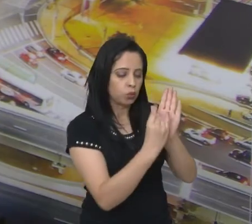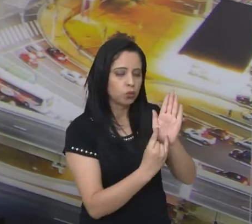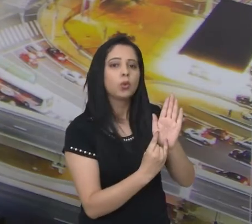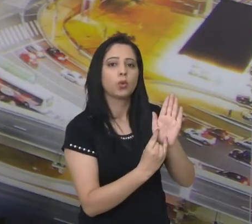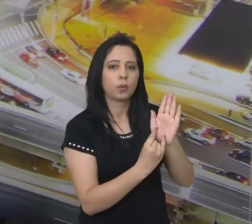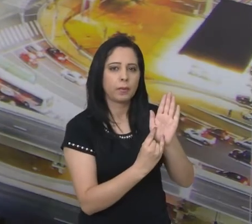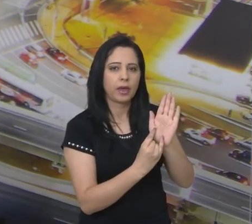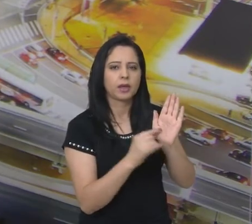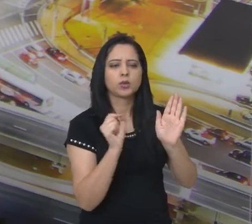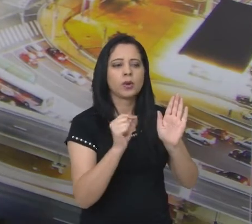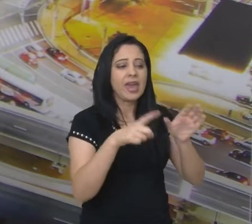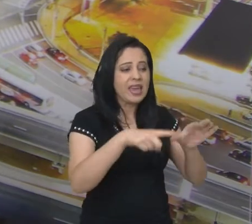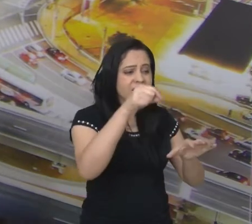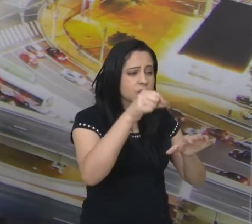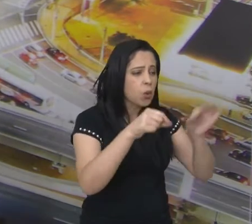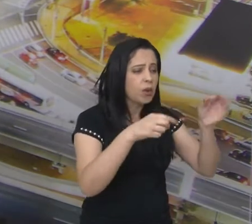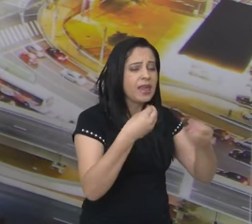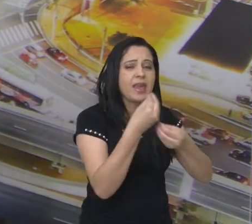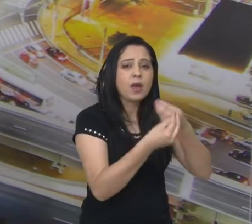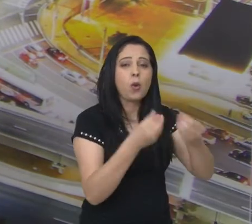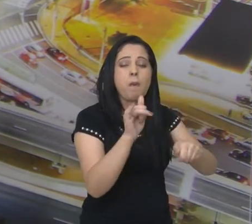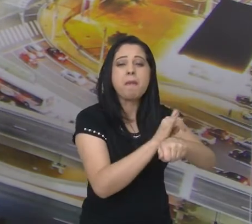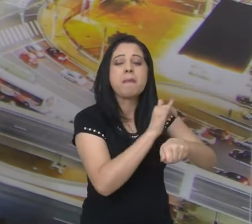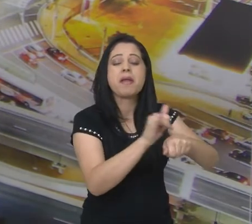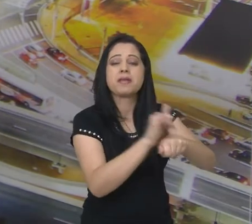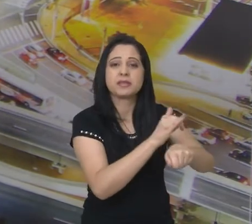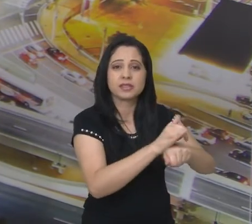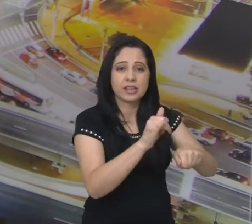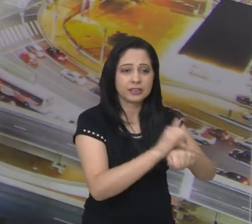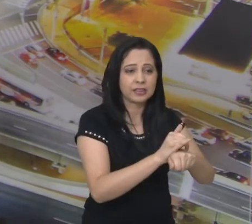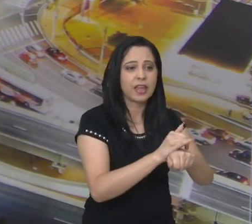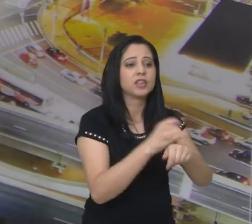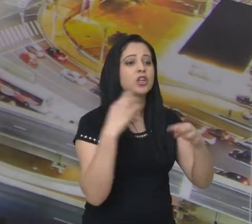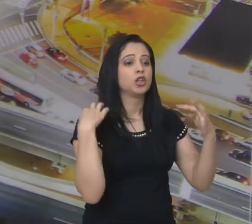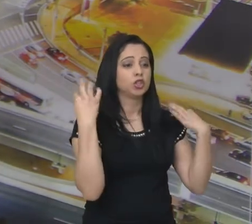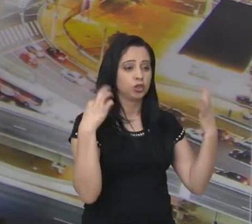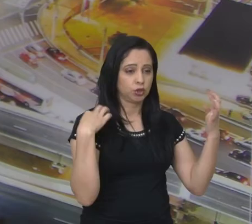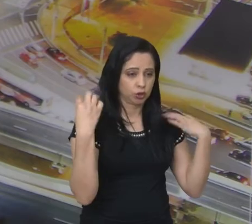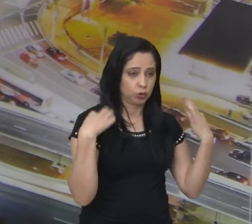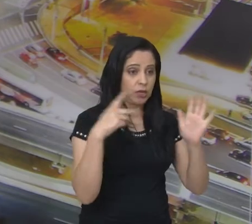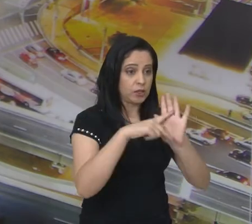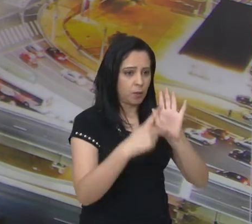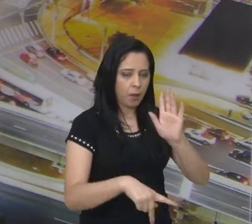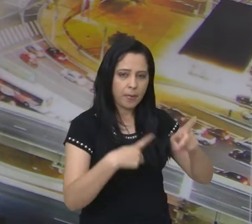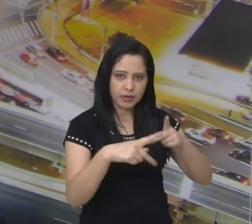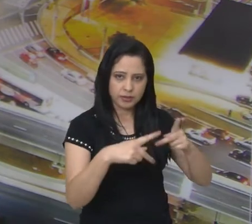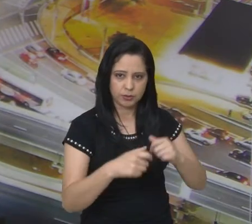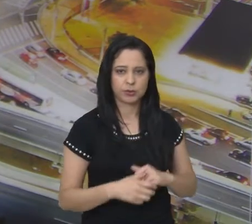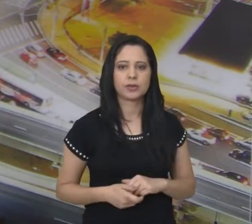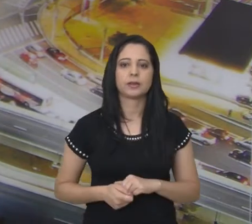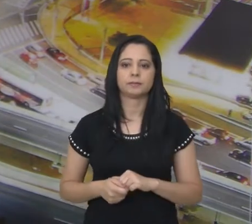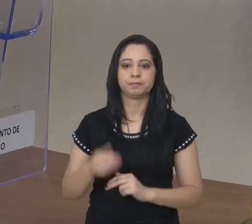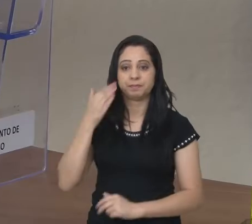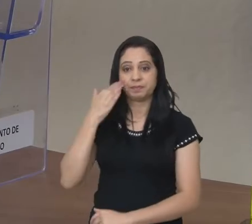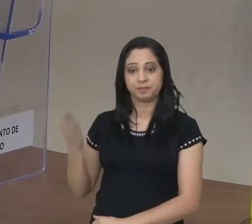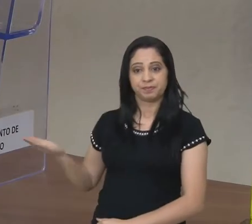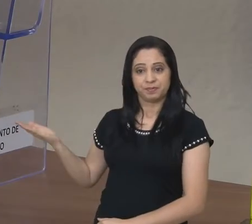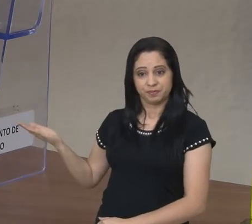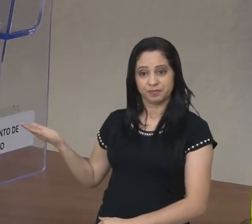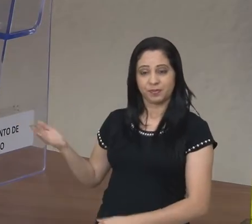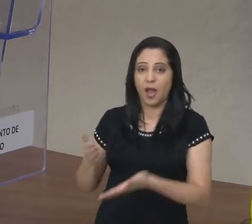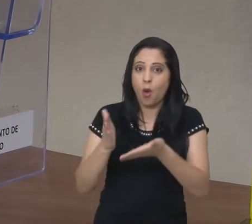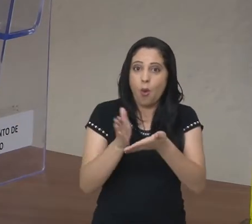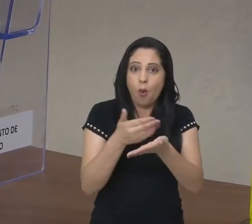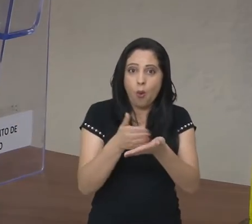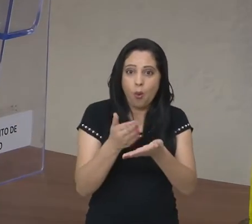turismo tenha um norte, tenha um desenvolvimento adequado que atenda às demandas da nossa cidade.